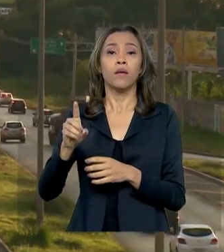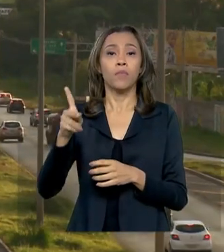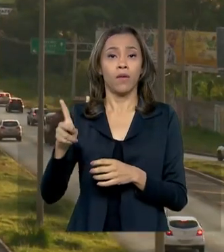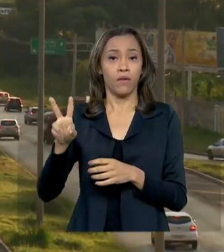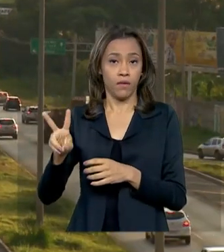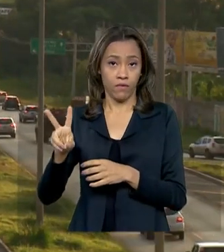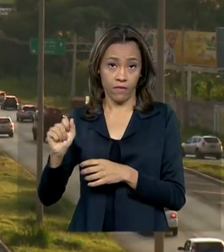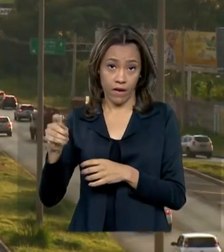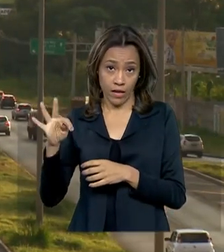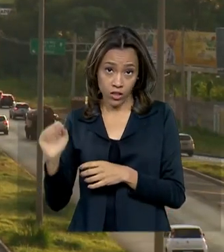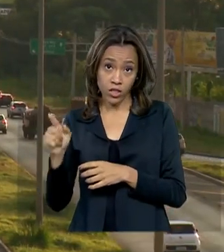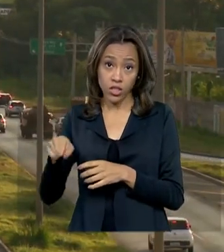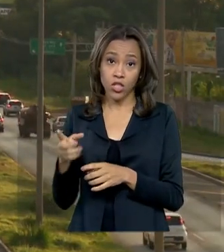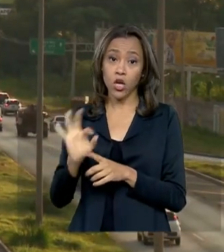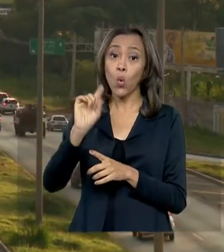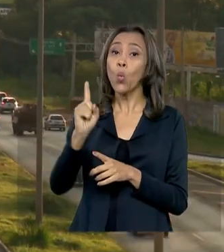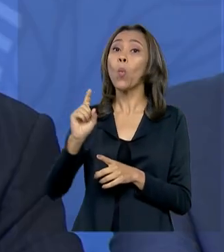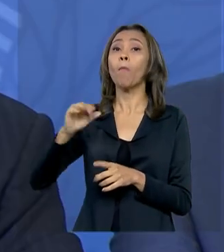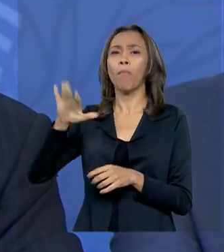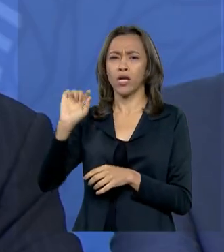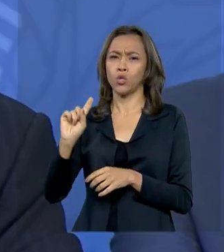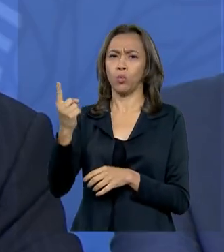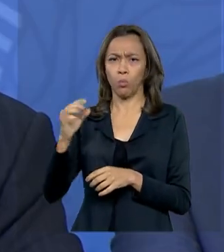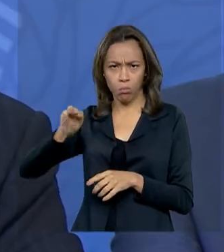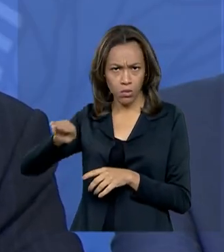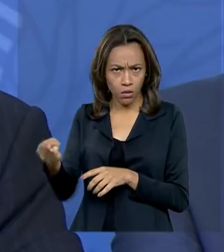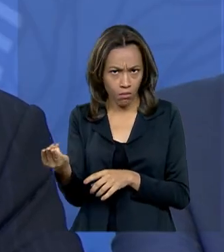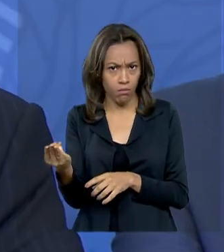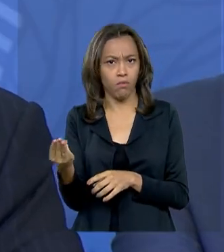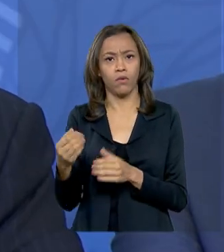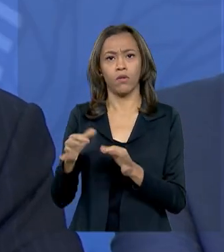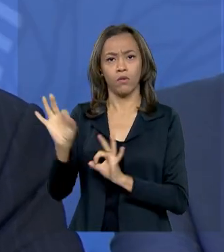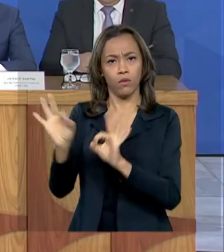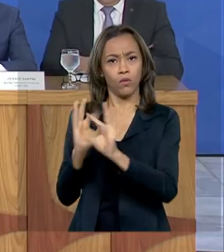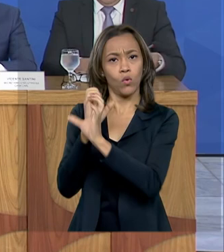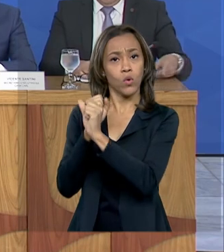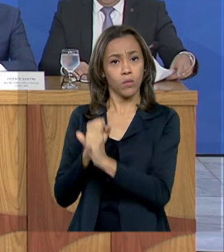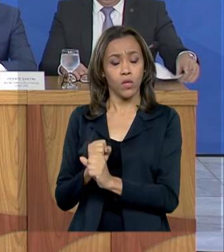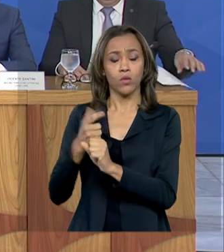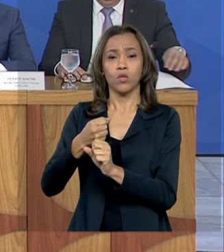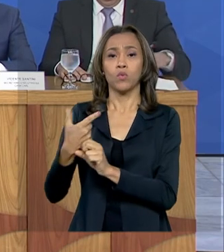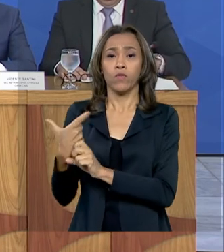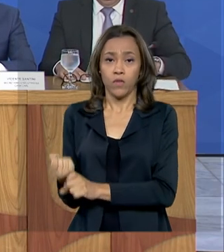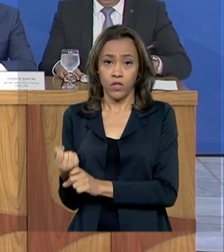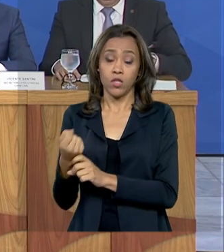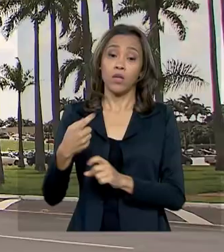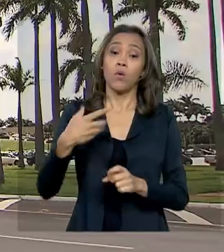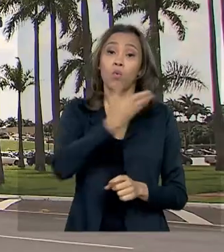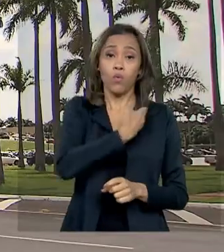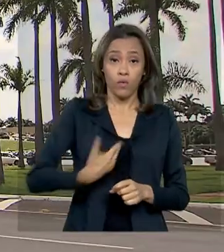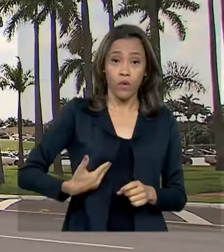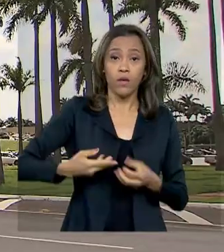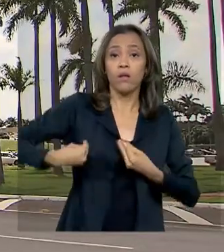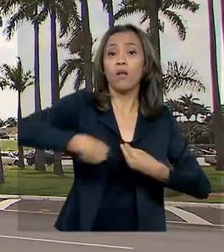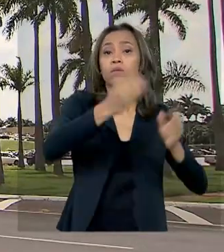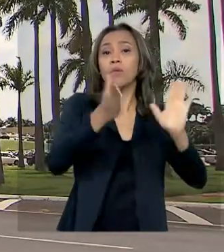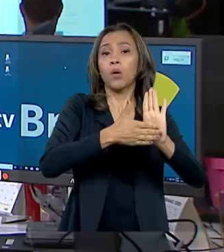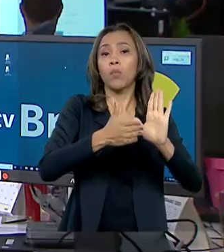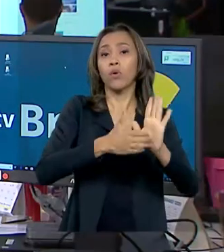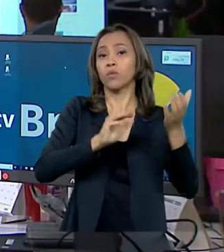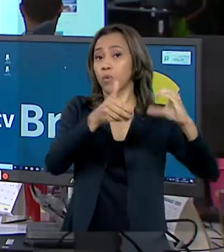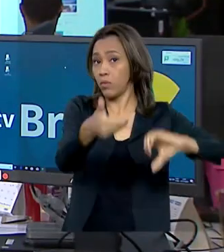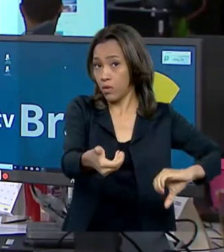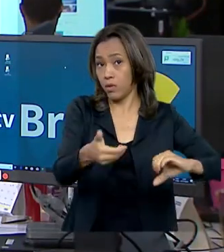bilhão do orçamento de 2020. O governo enviou as propostas de mudança nesta terça-feira ao Congresso Nacional.